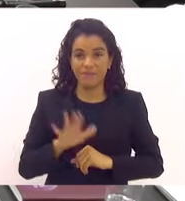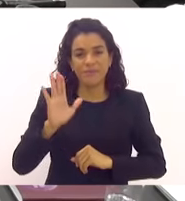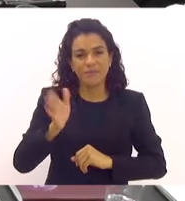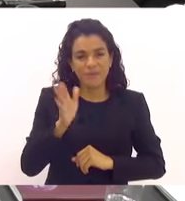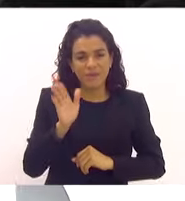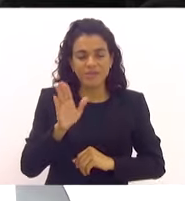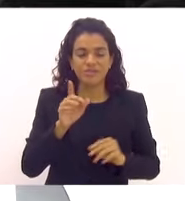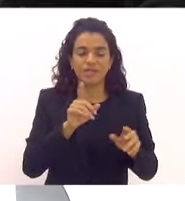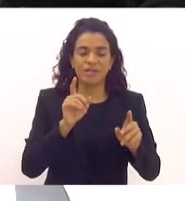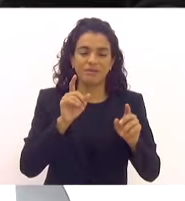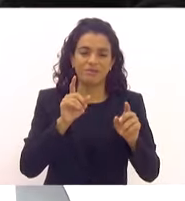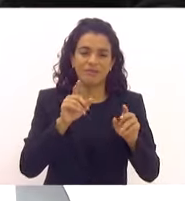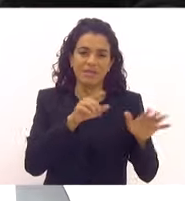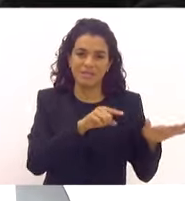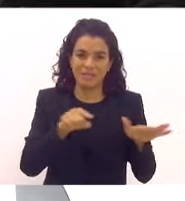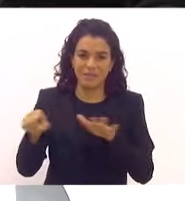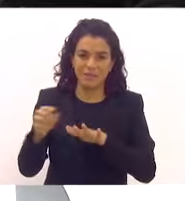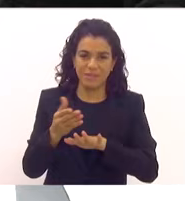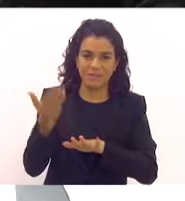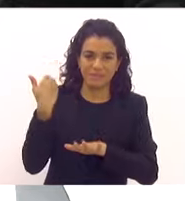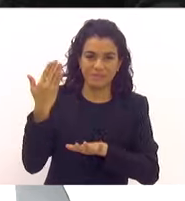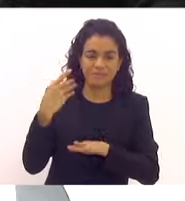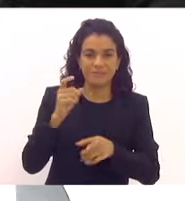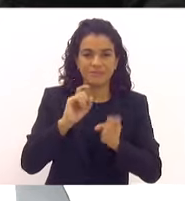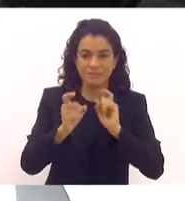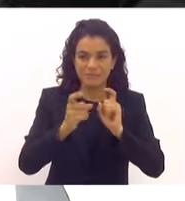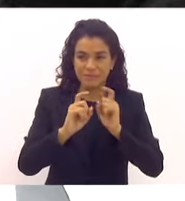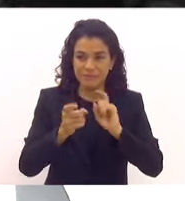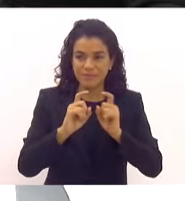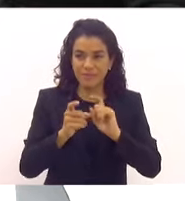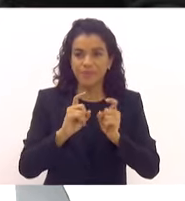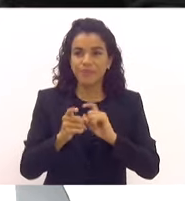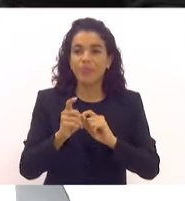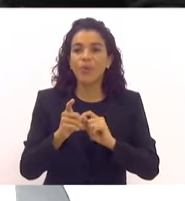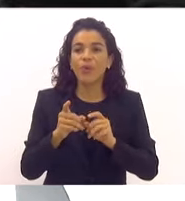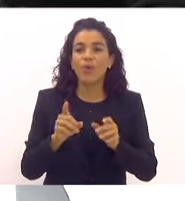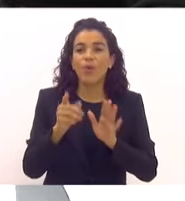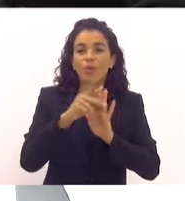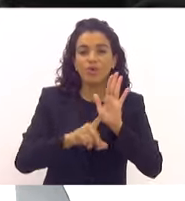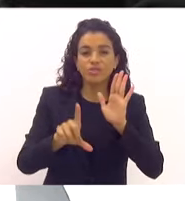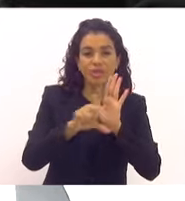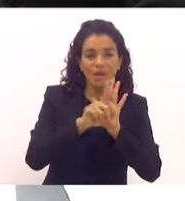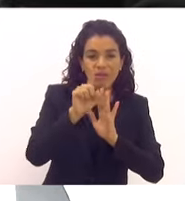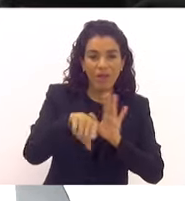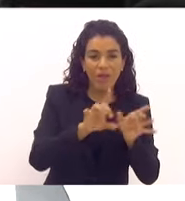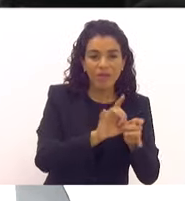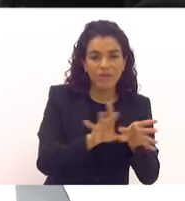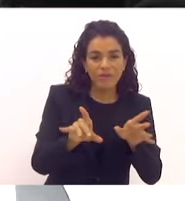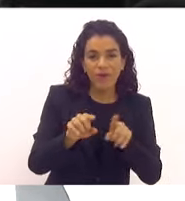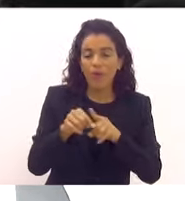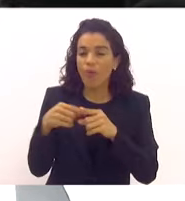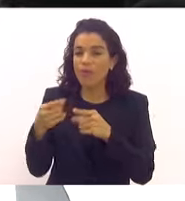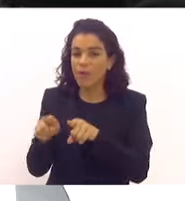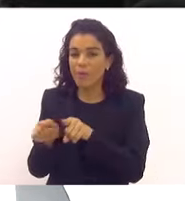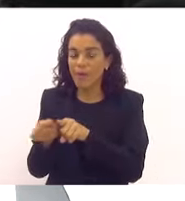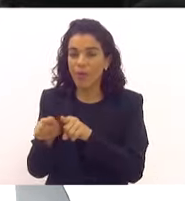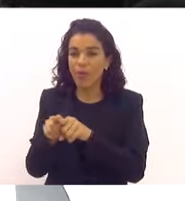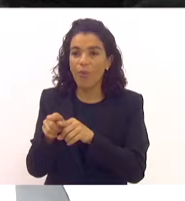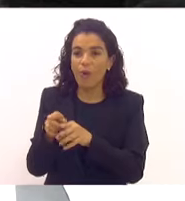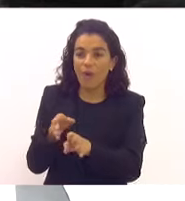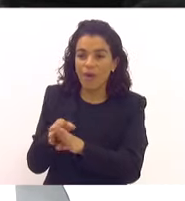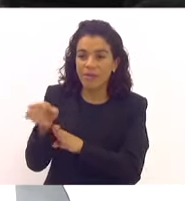isso na reunião passada, né? Quando é que o projeto é autorizativo, quando é que é indicação legislativa? A gente